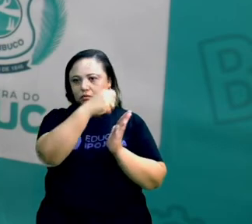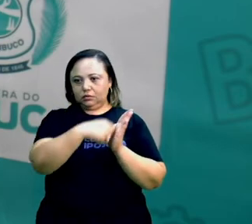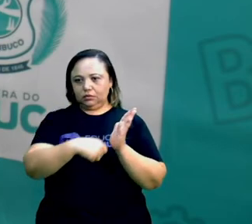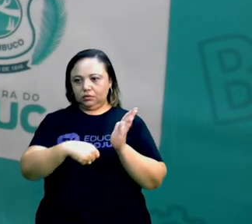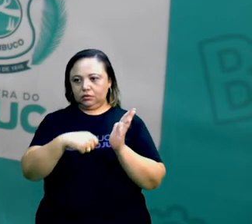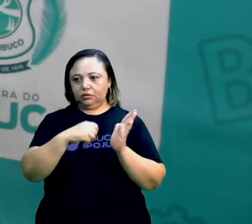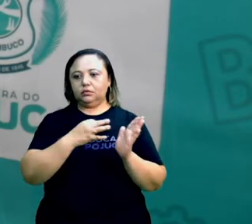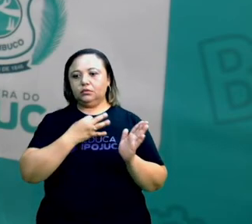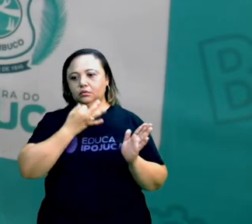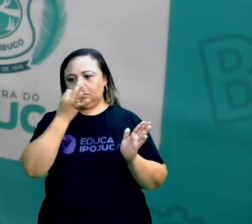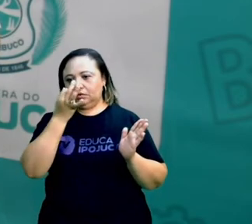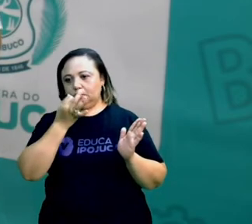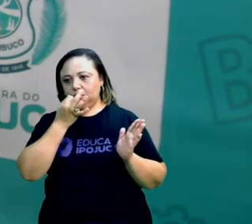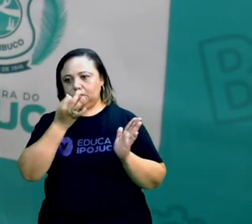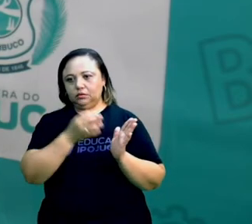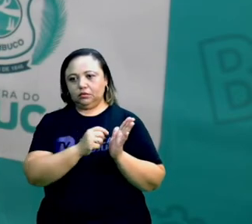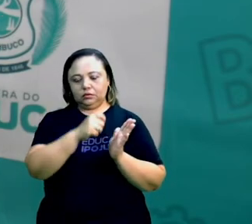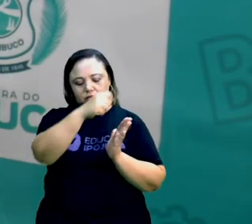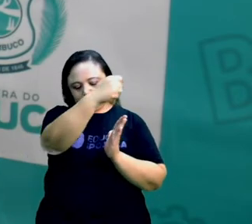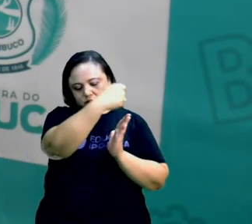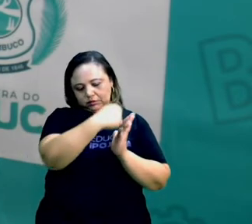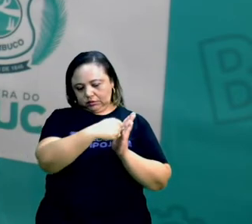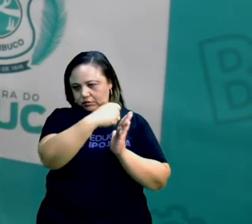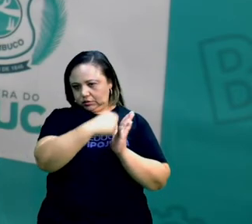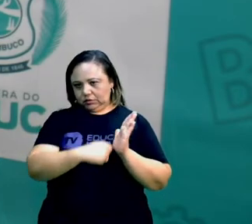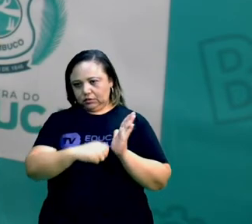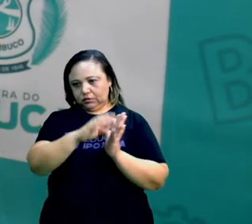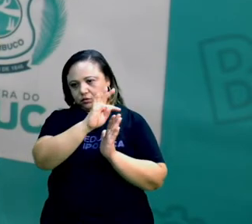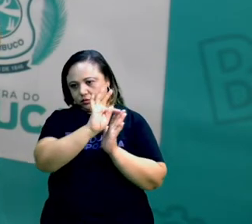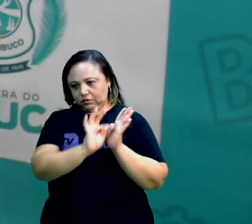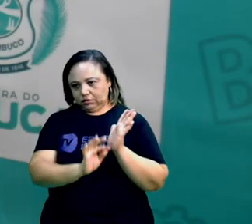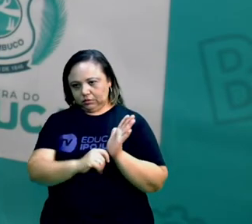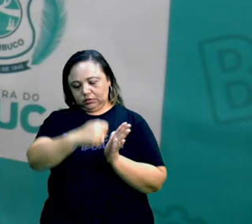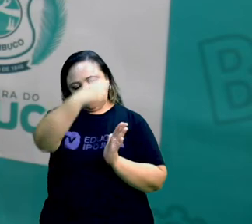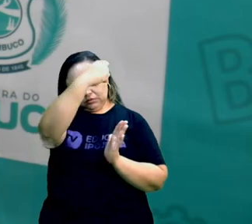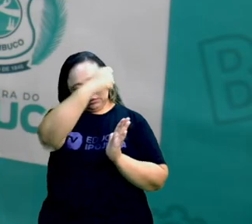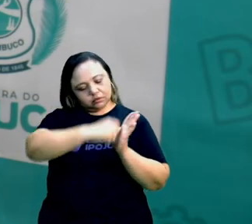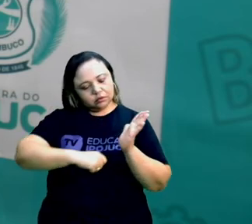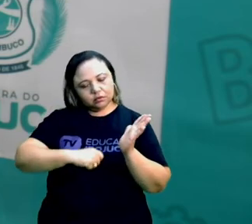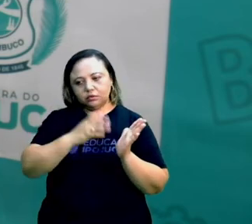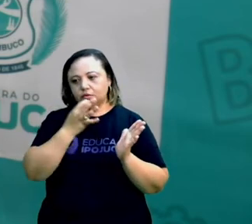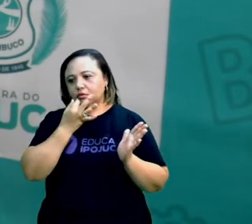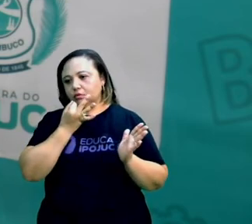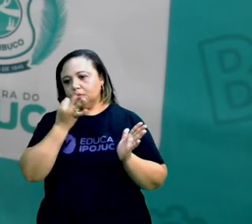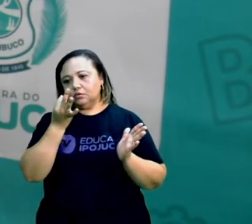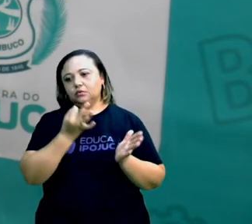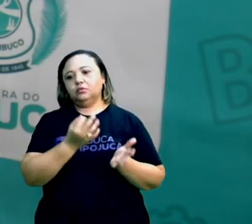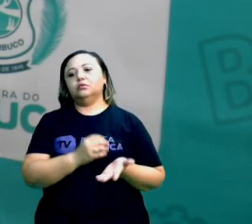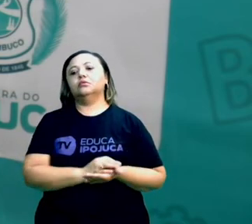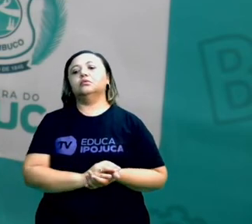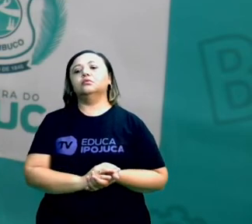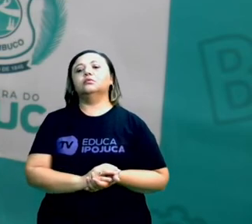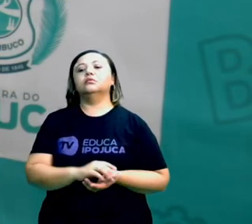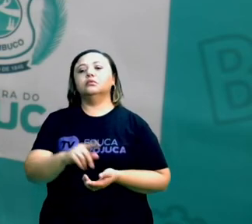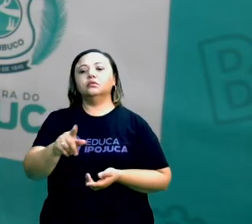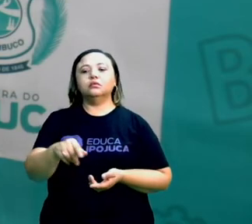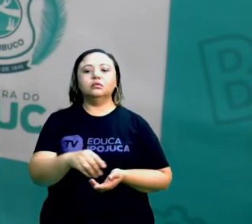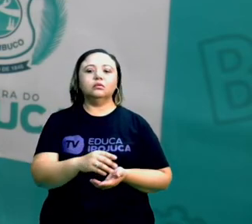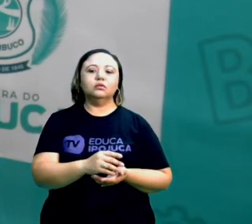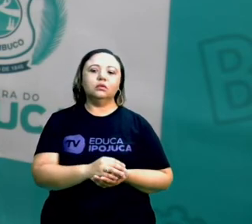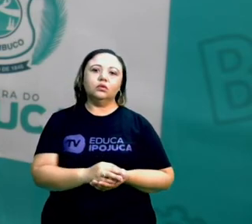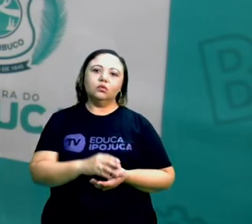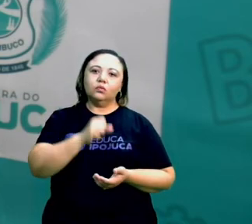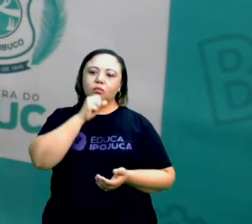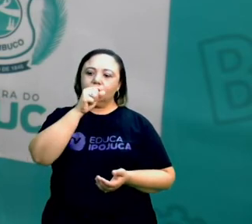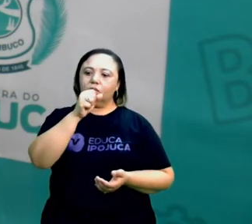opinativos e sempre assinados. Então, sempre que tem, seja do repórter ou seja de um leitor, né? A gente tem também